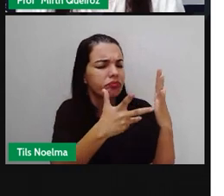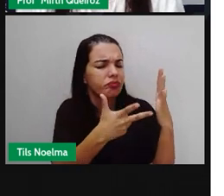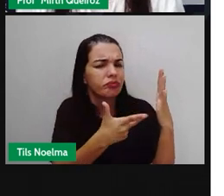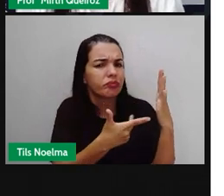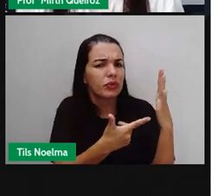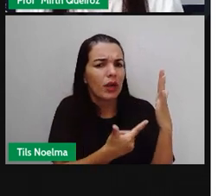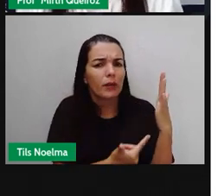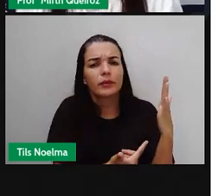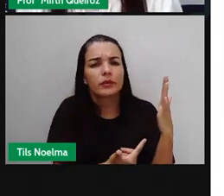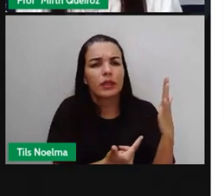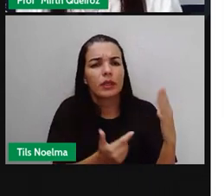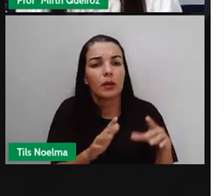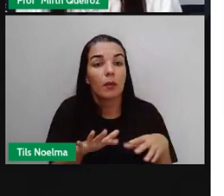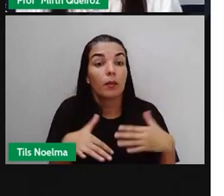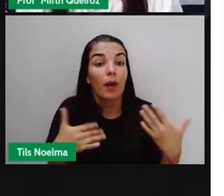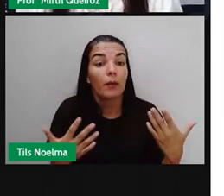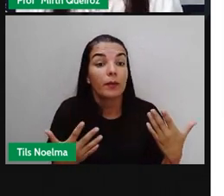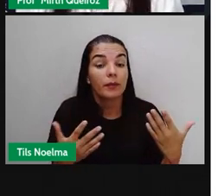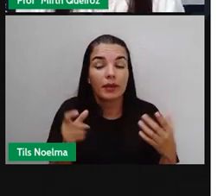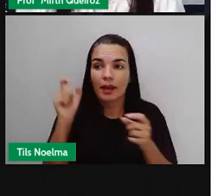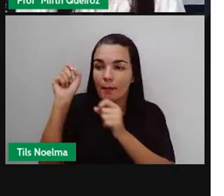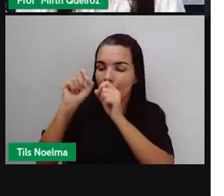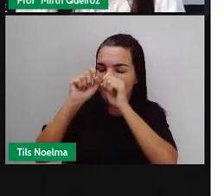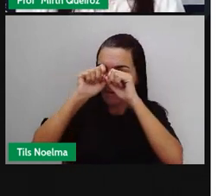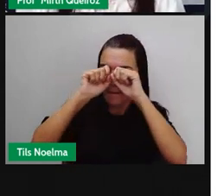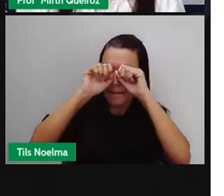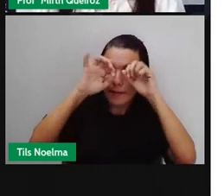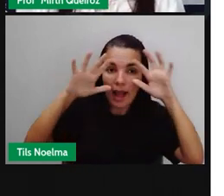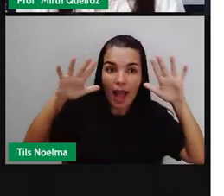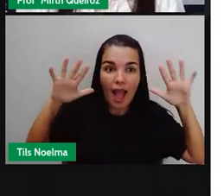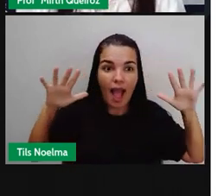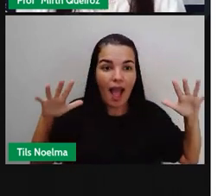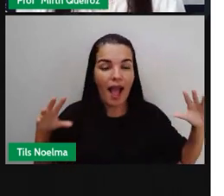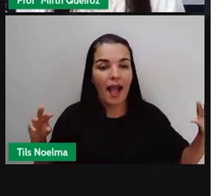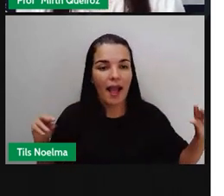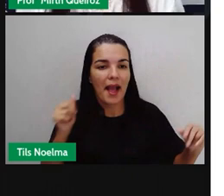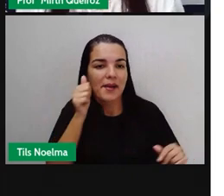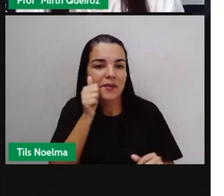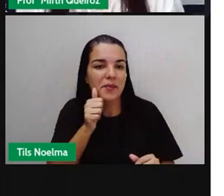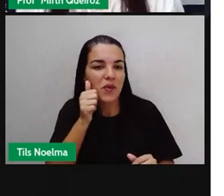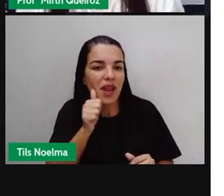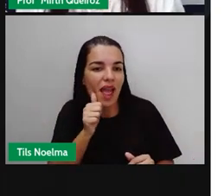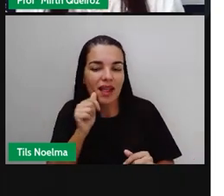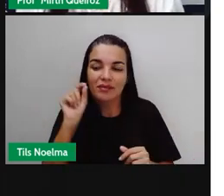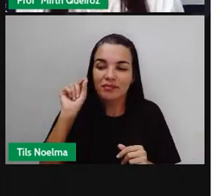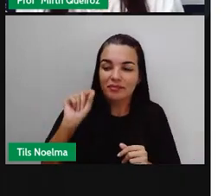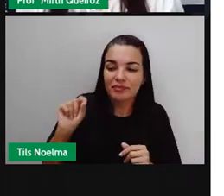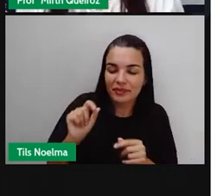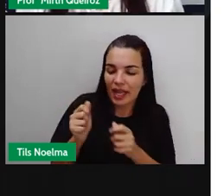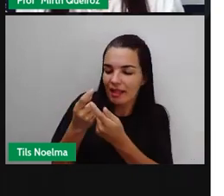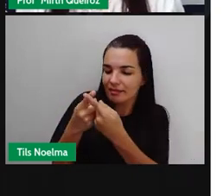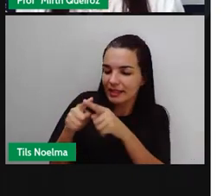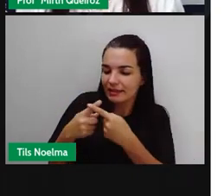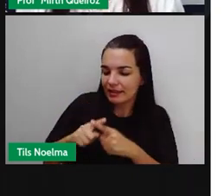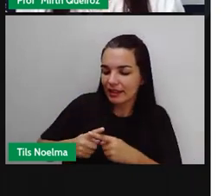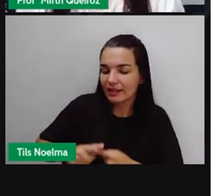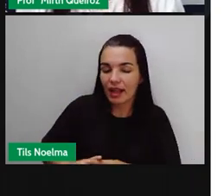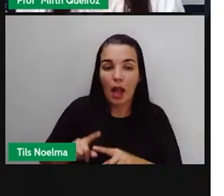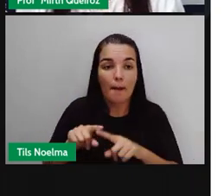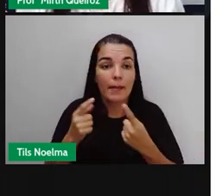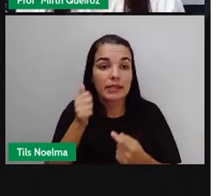um personagem que é mágico, que seria quem? A moça tecelã. Já no caso do marido da moça